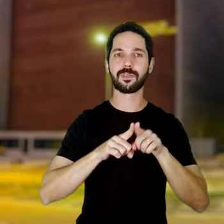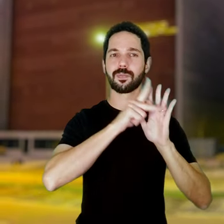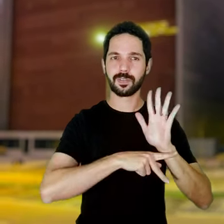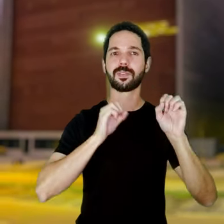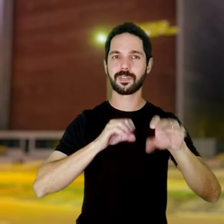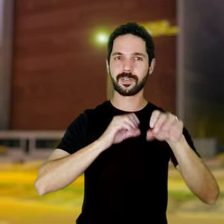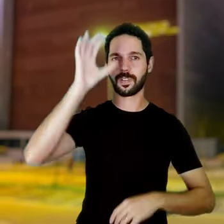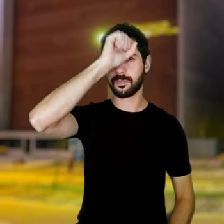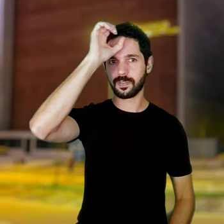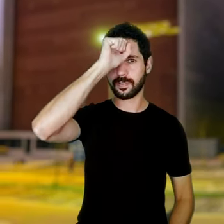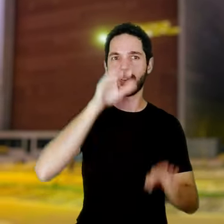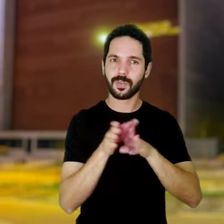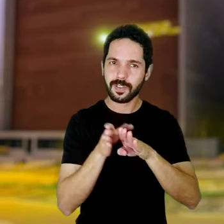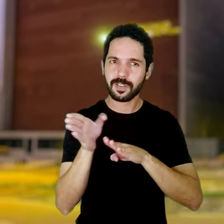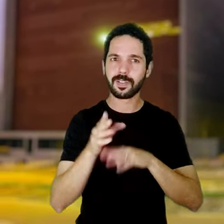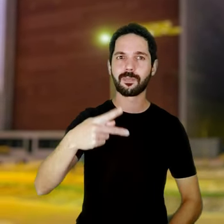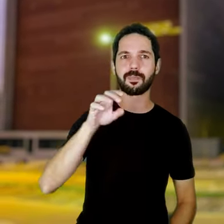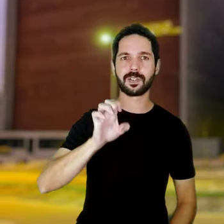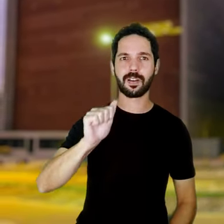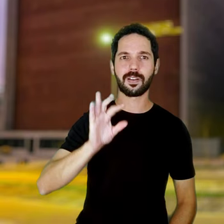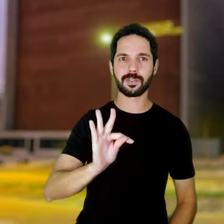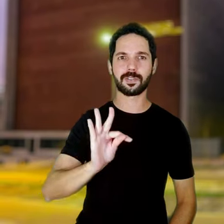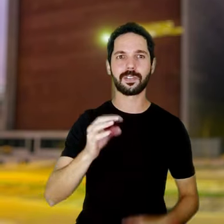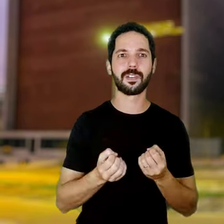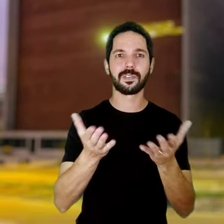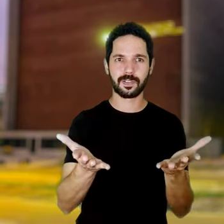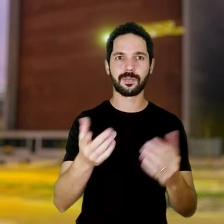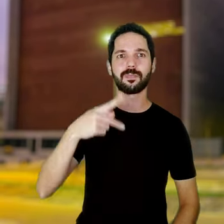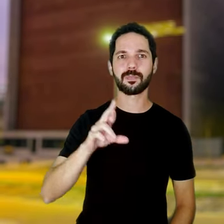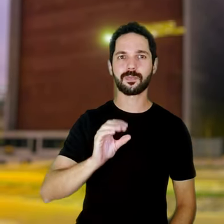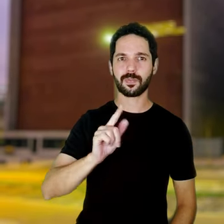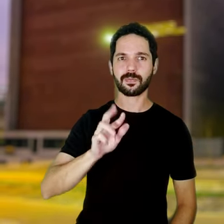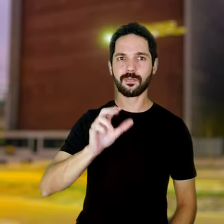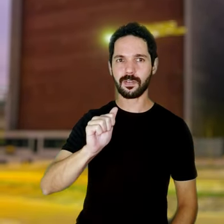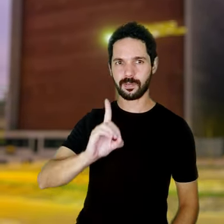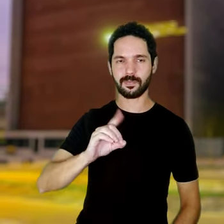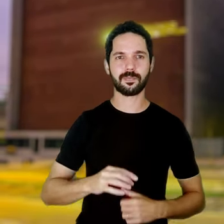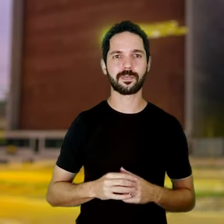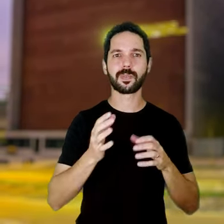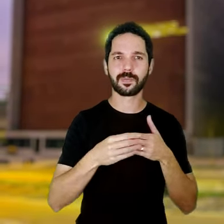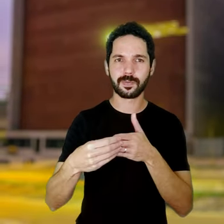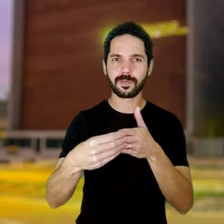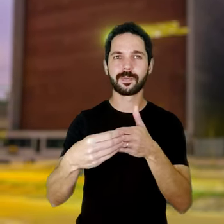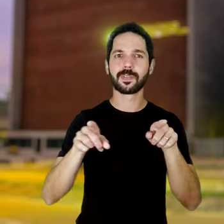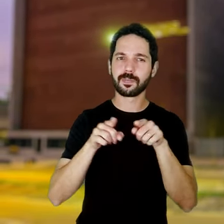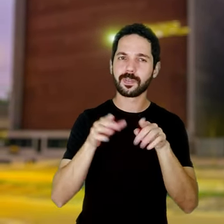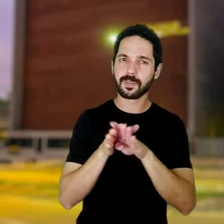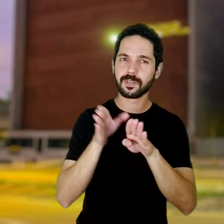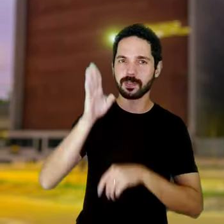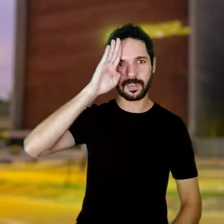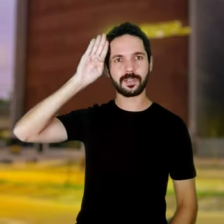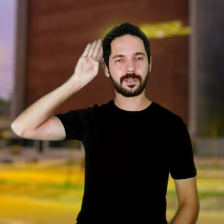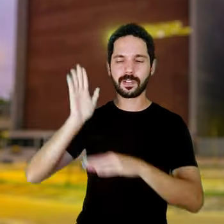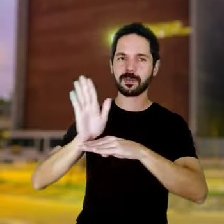com o Programa de Ensino e Aprendizagem Tutorial, ou PEAT, oferecido pela Prograde, que oferece acompanhamento e orientação